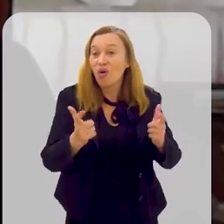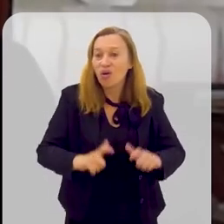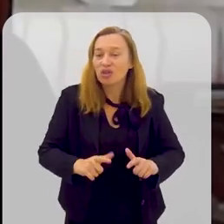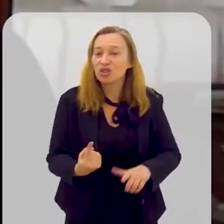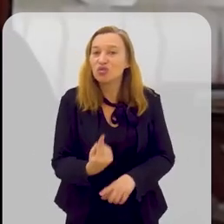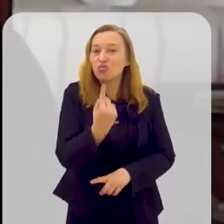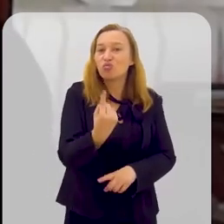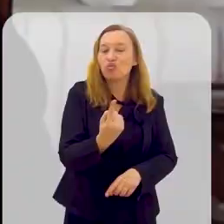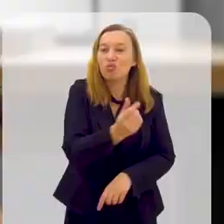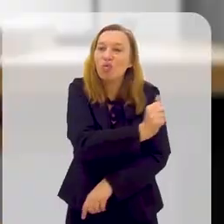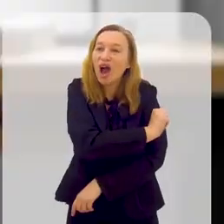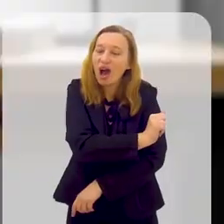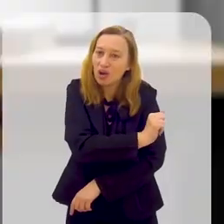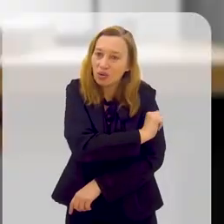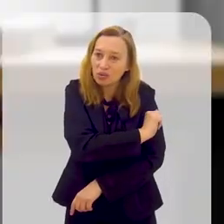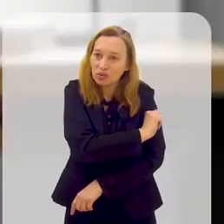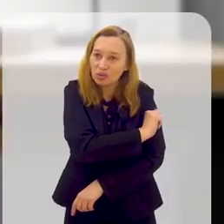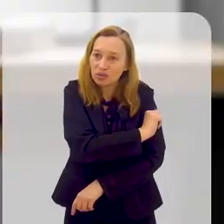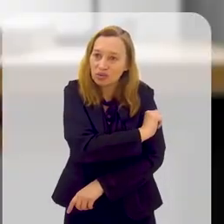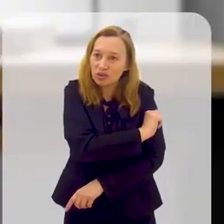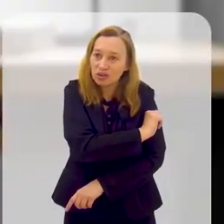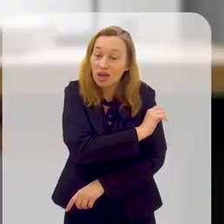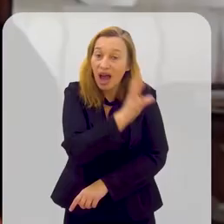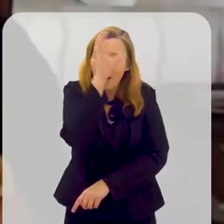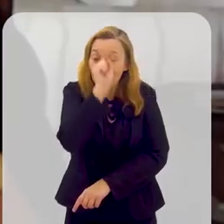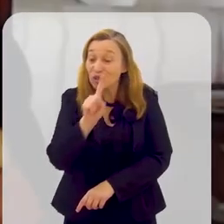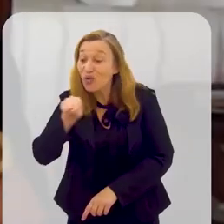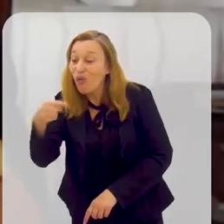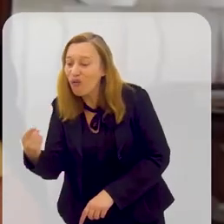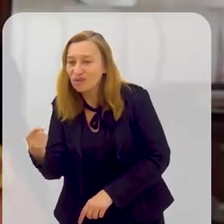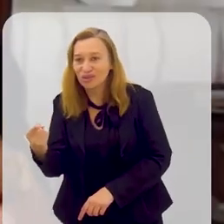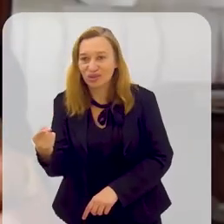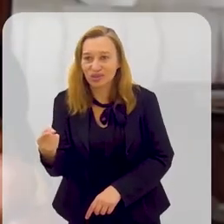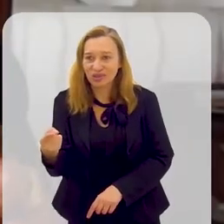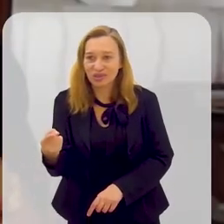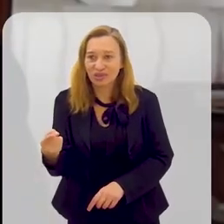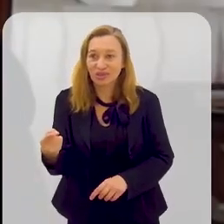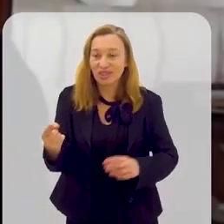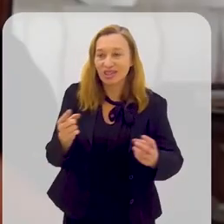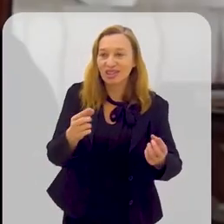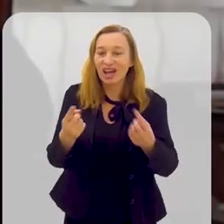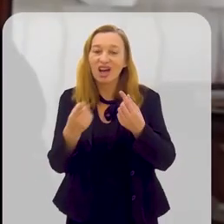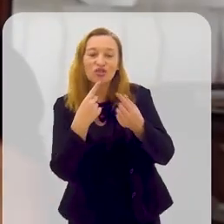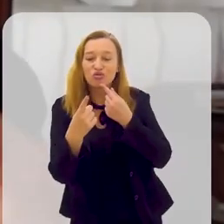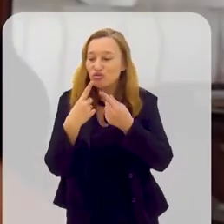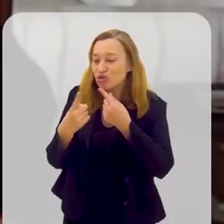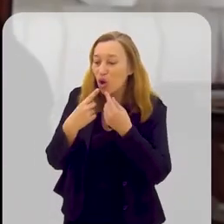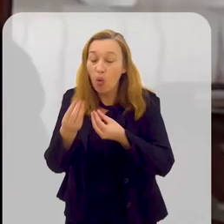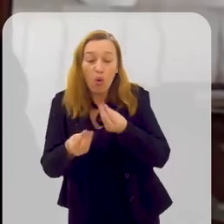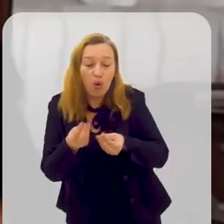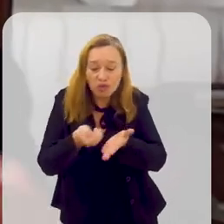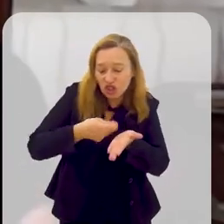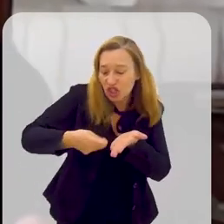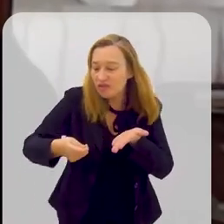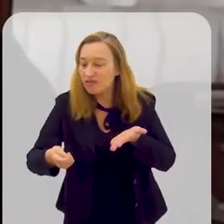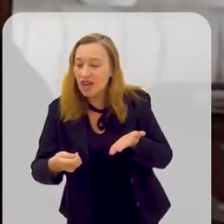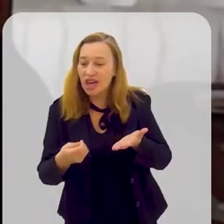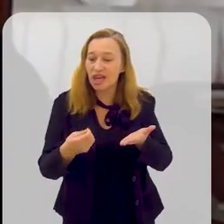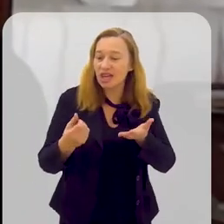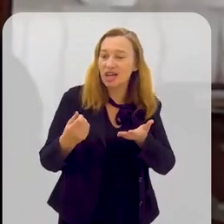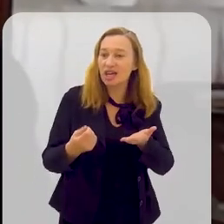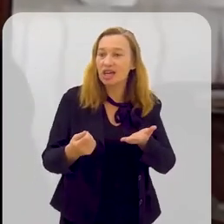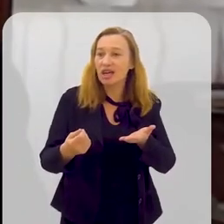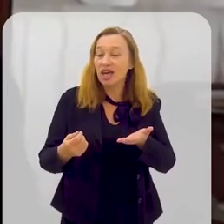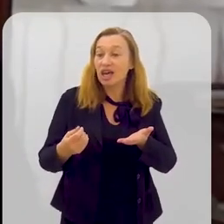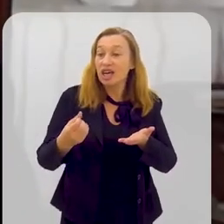aprendizado onde um aluno onde um aluno aprende com o outro na discussão sobre como eles vão